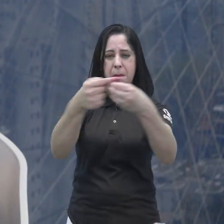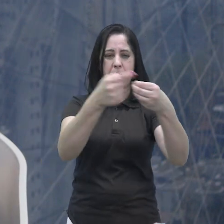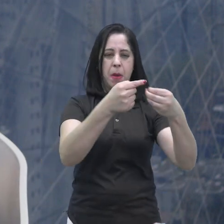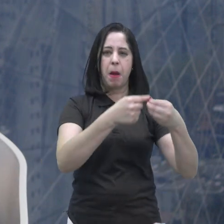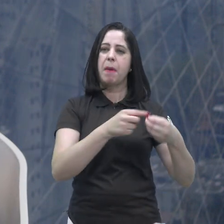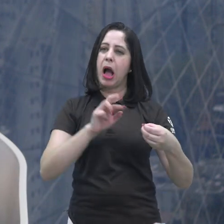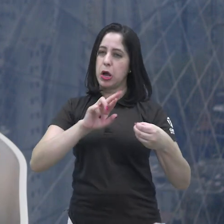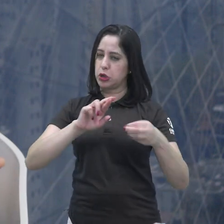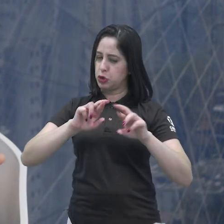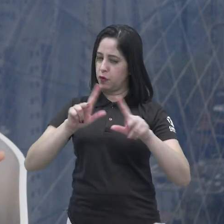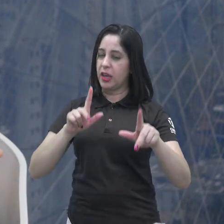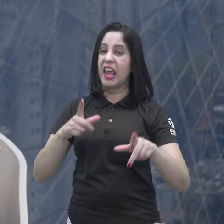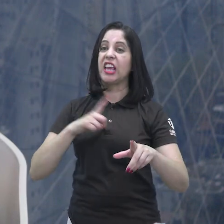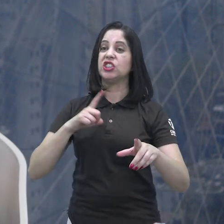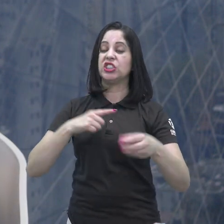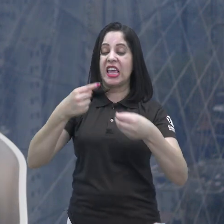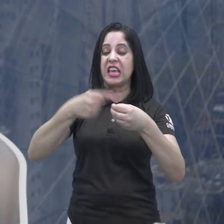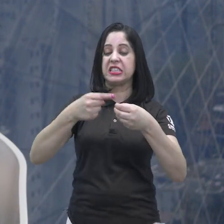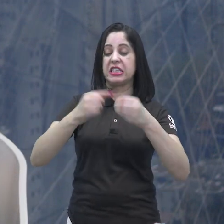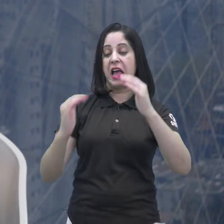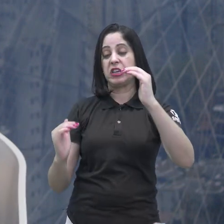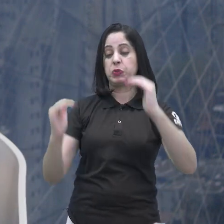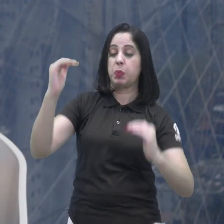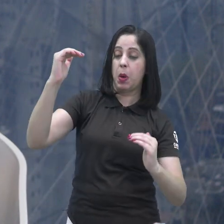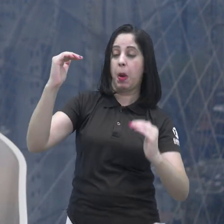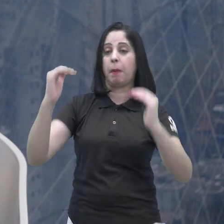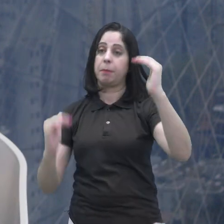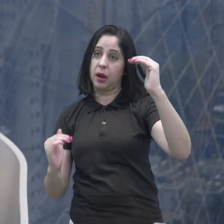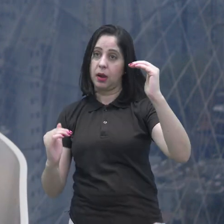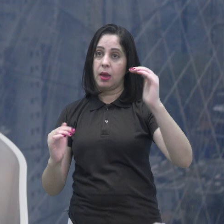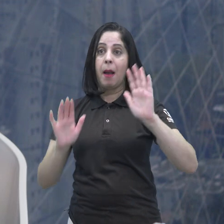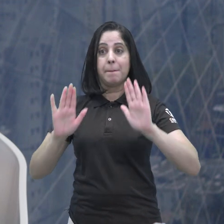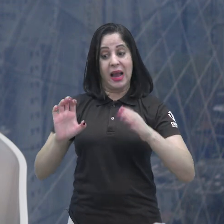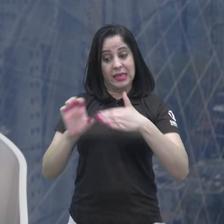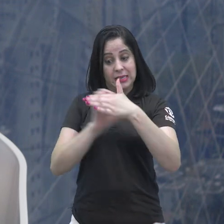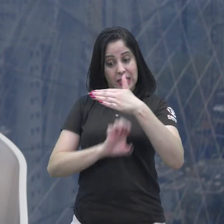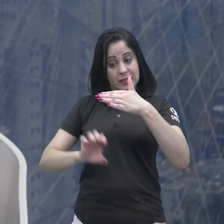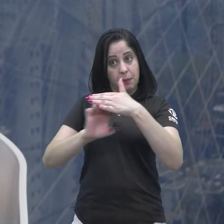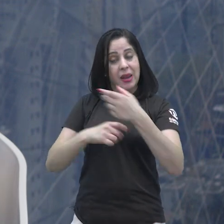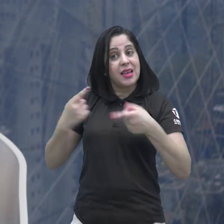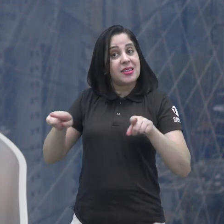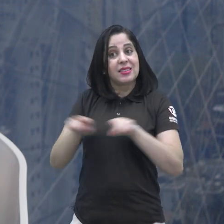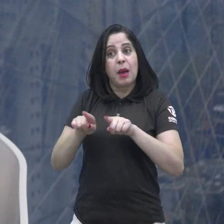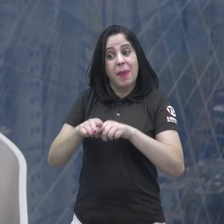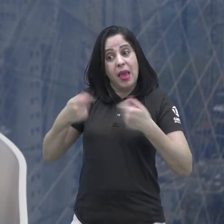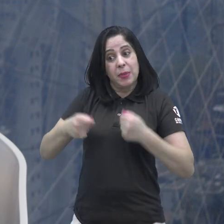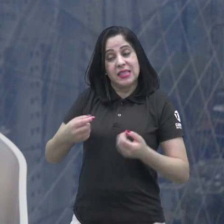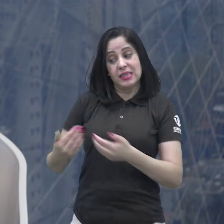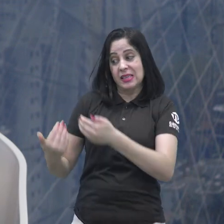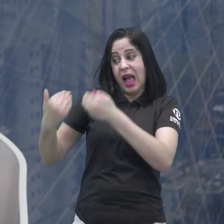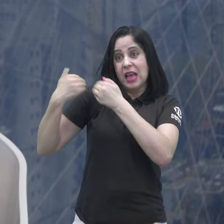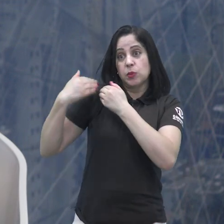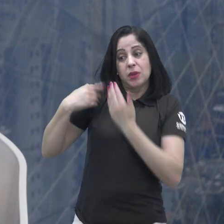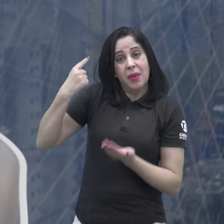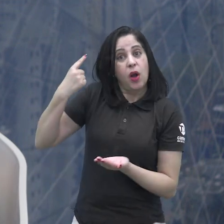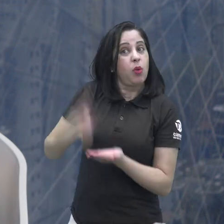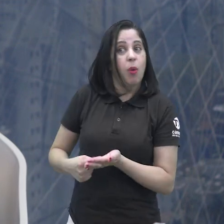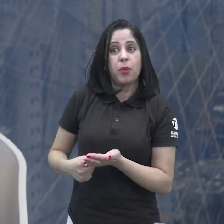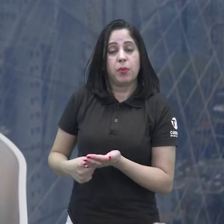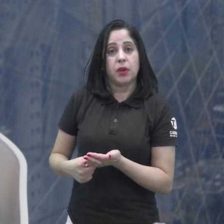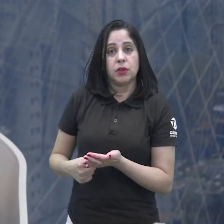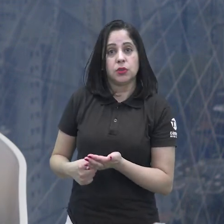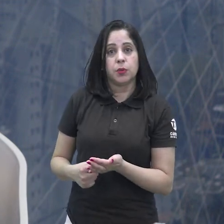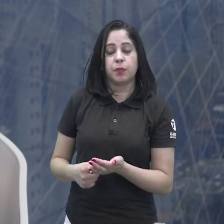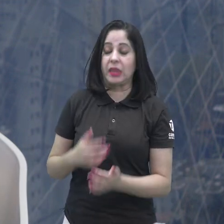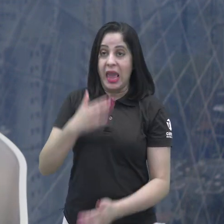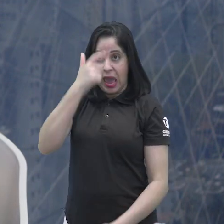são desiguais, a gente sabe disso. No entanto, as empresas também têm que cumprir um papel. As empresas, os setores, né? Eu